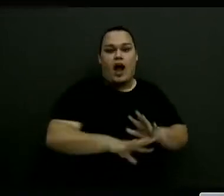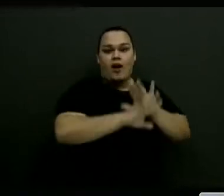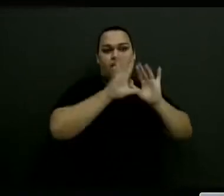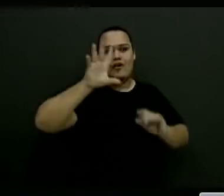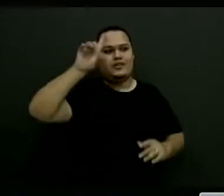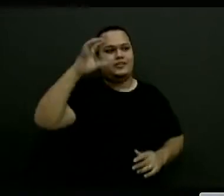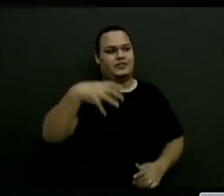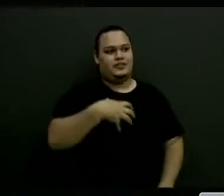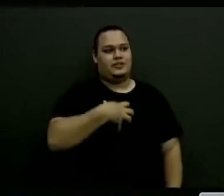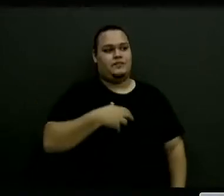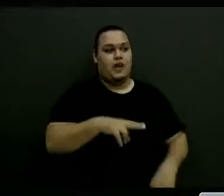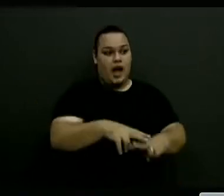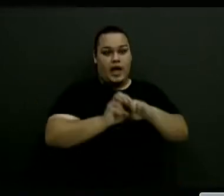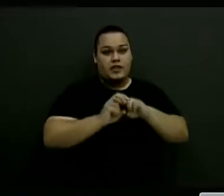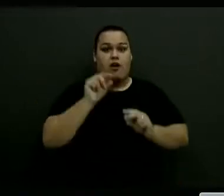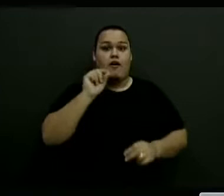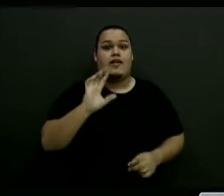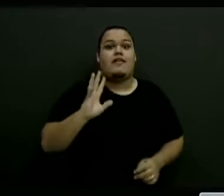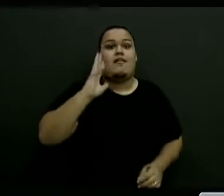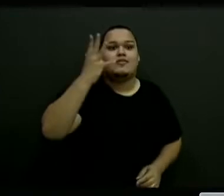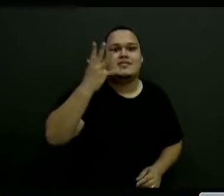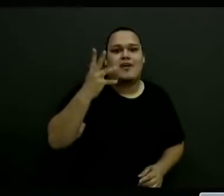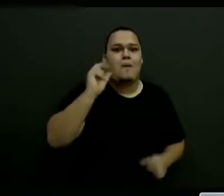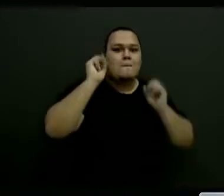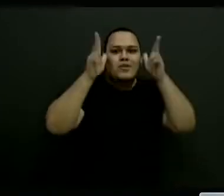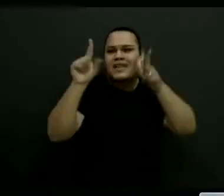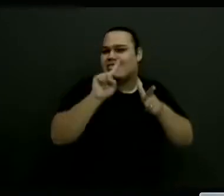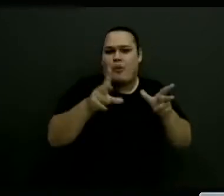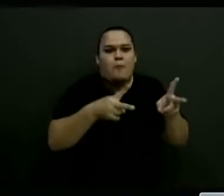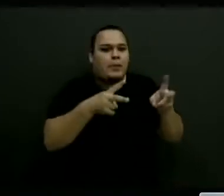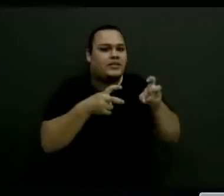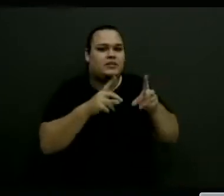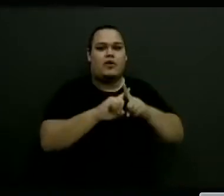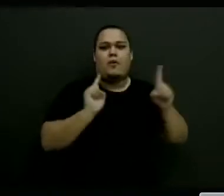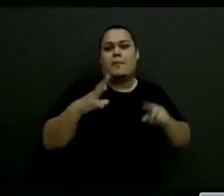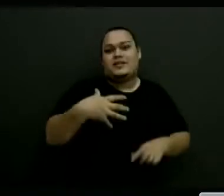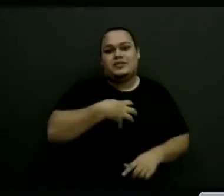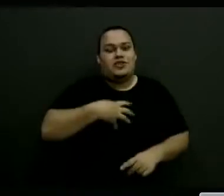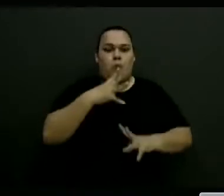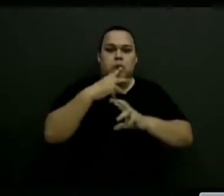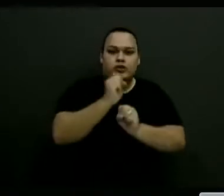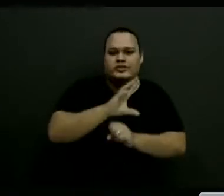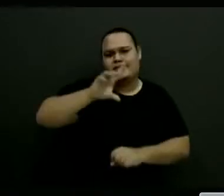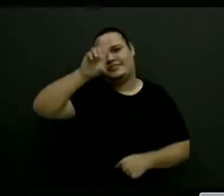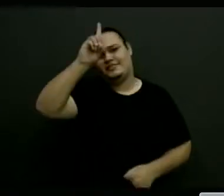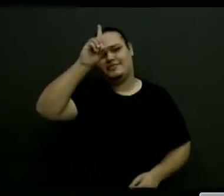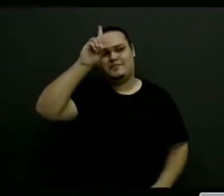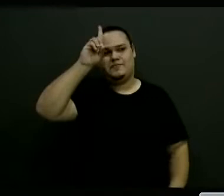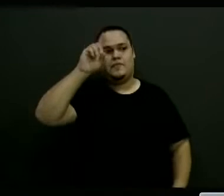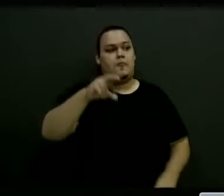ele. É que isso acontece quando falamos com Deus. Quando falamos menos com os homens e falamos mais com